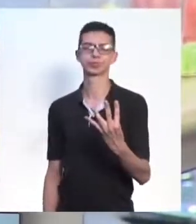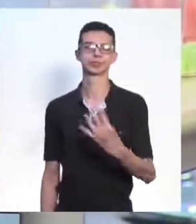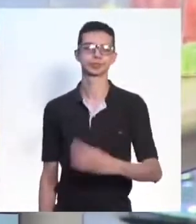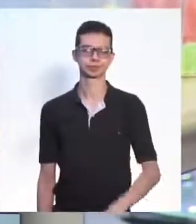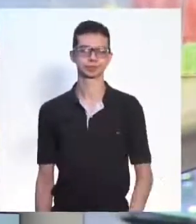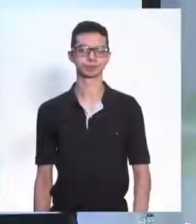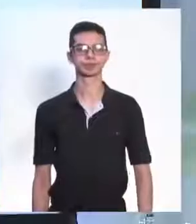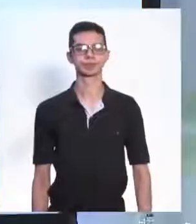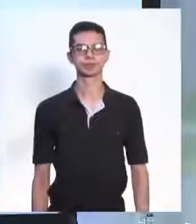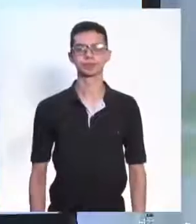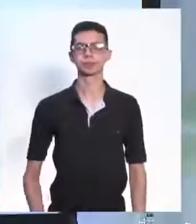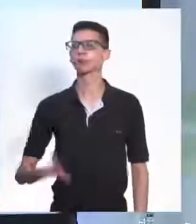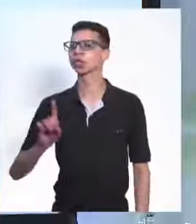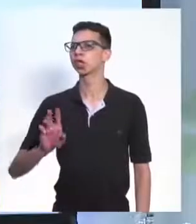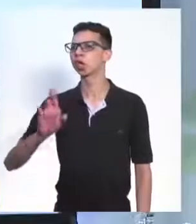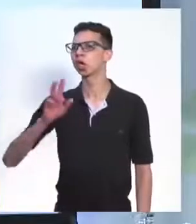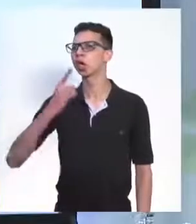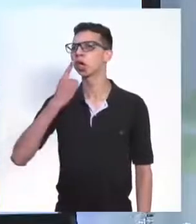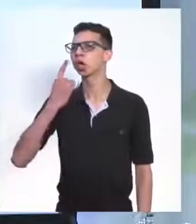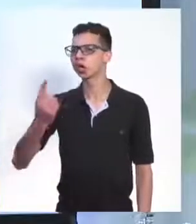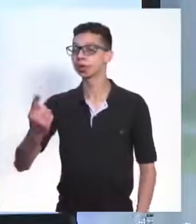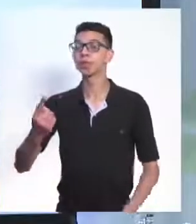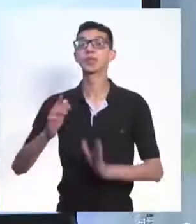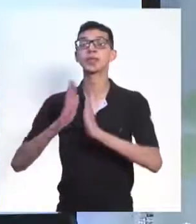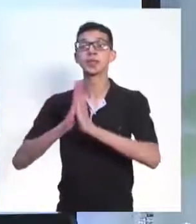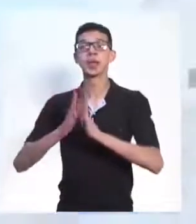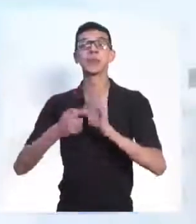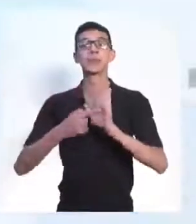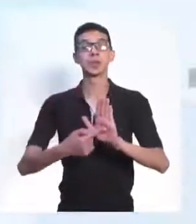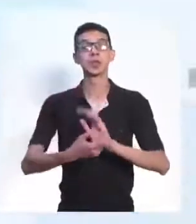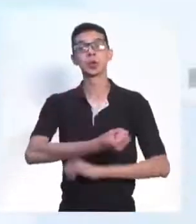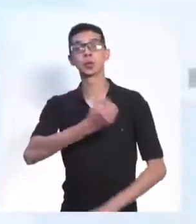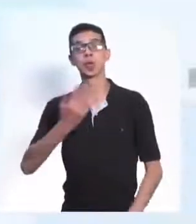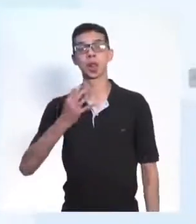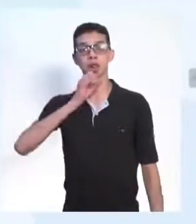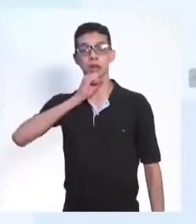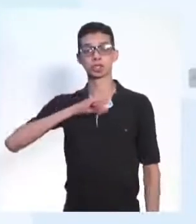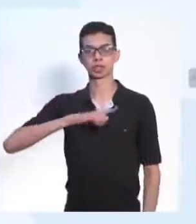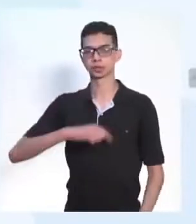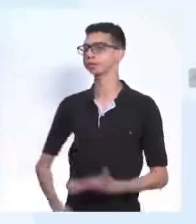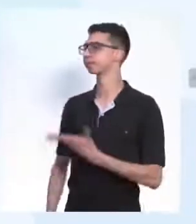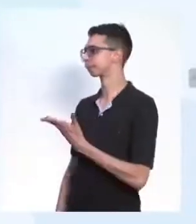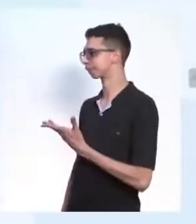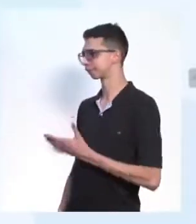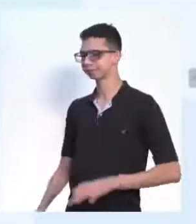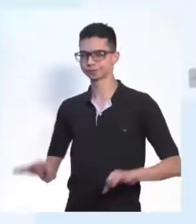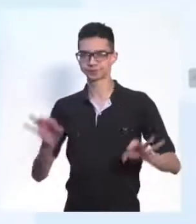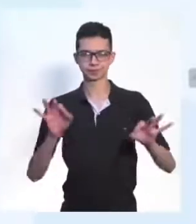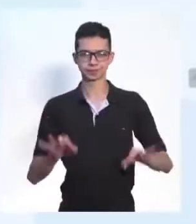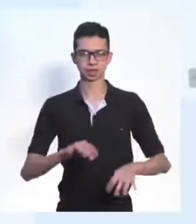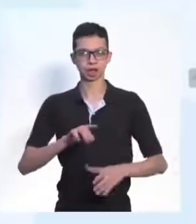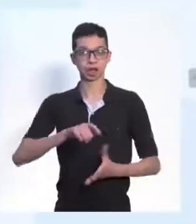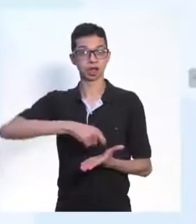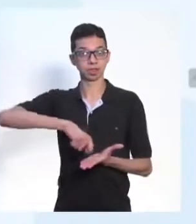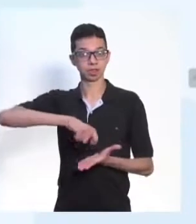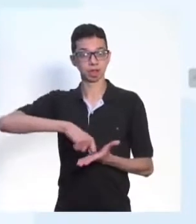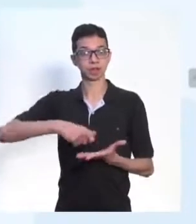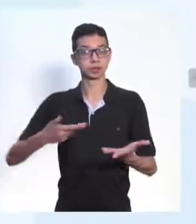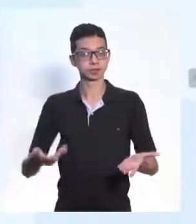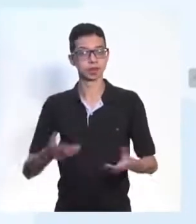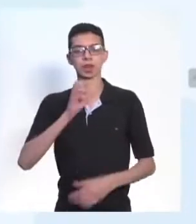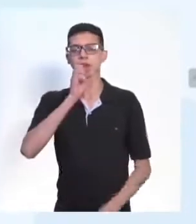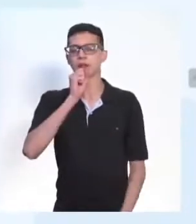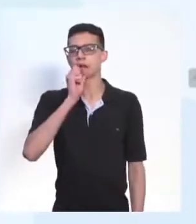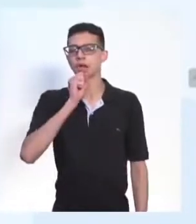24. Diretor, mostra para eles quantas balas laranjas lá. Isso. Então, ó, vão anotando. Laranja